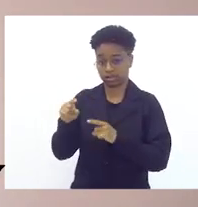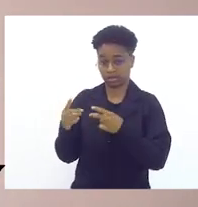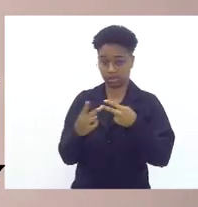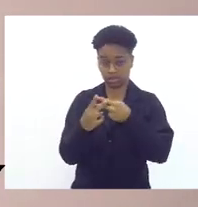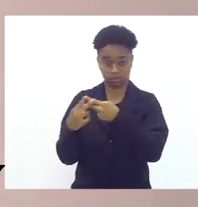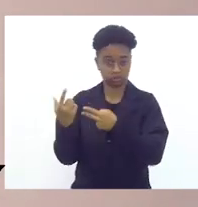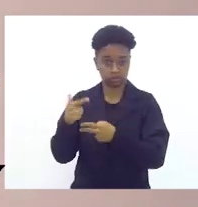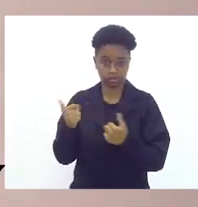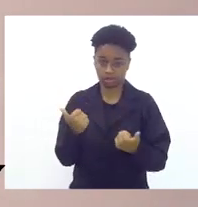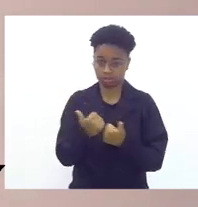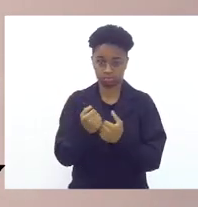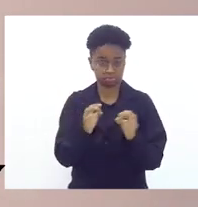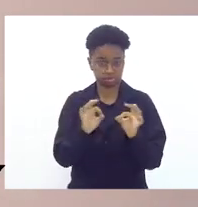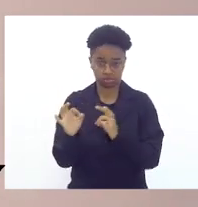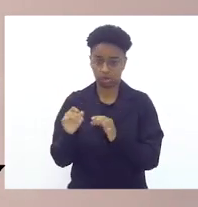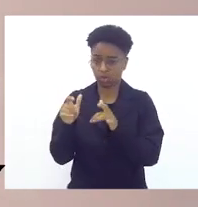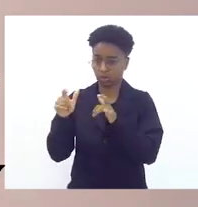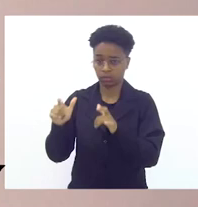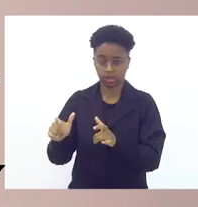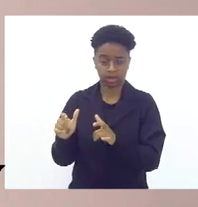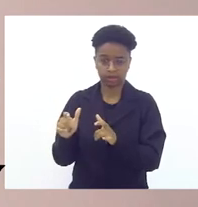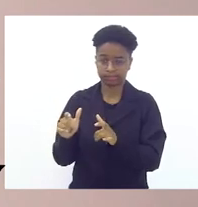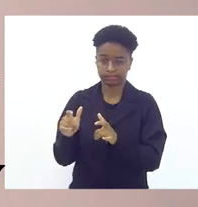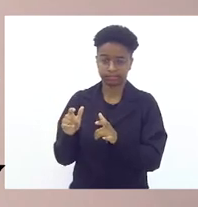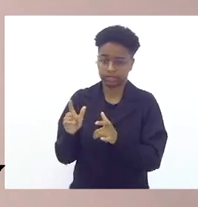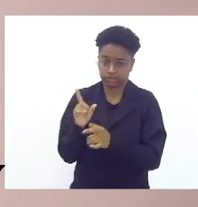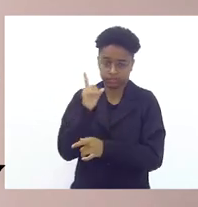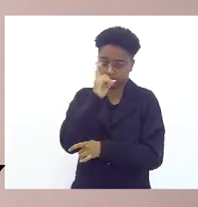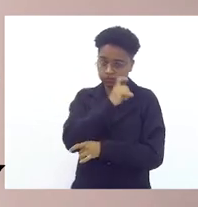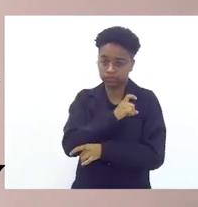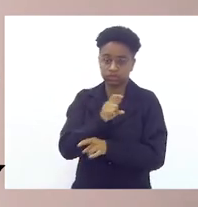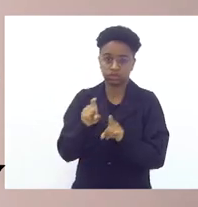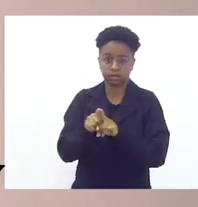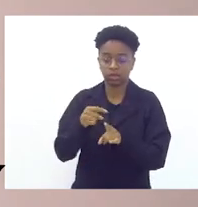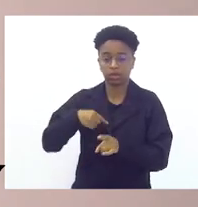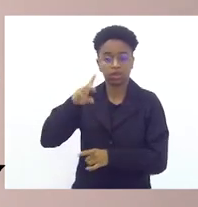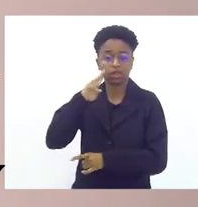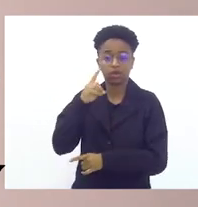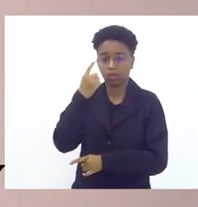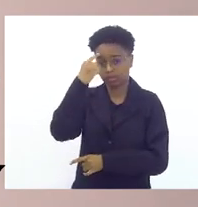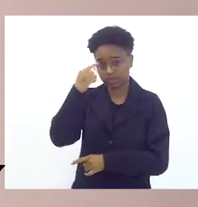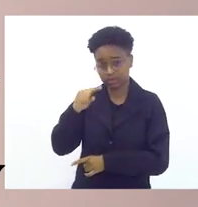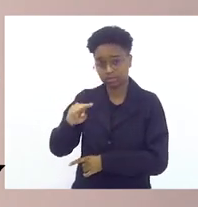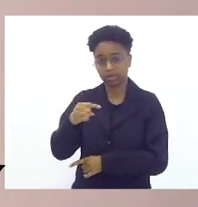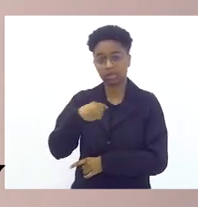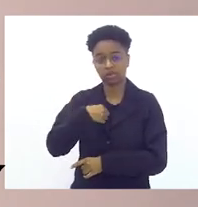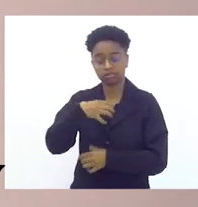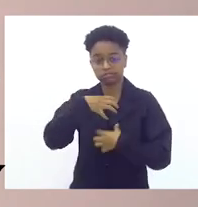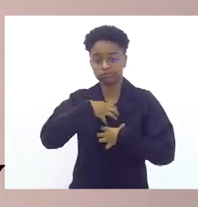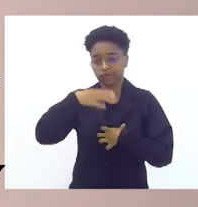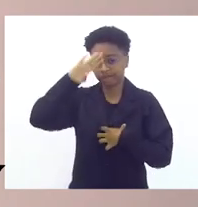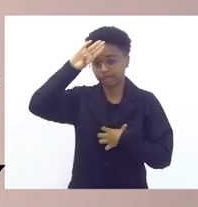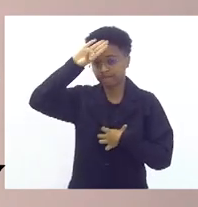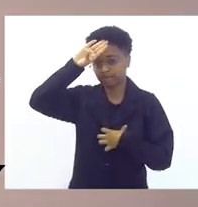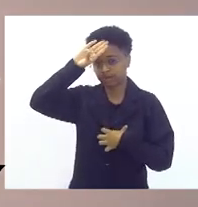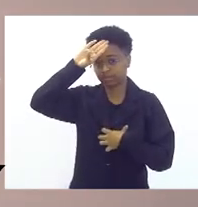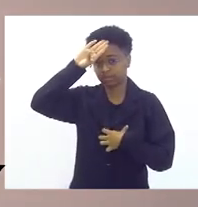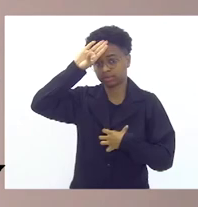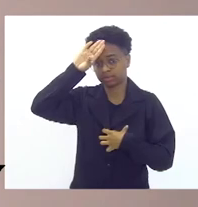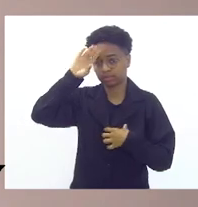não se suporte lugar insalubre e eu lembro que eu fiquei mais ou menos uma semana sentindo sintomas de febre